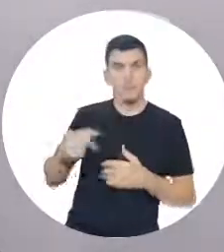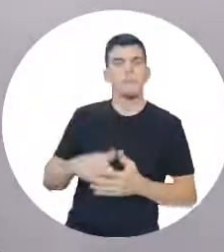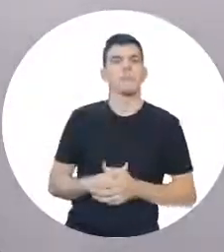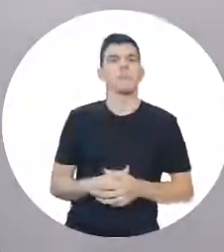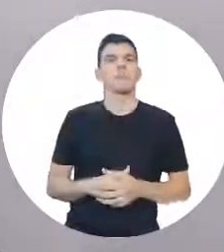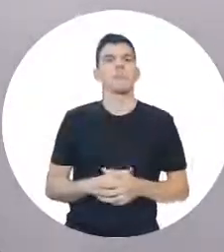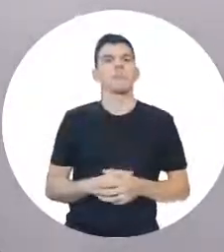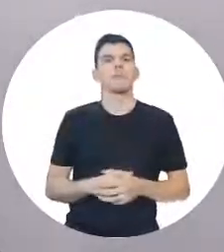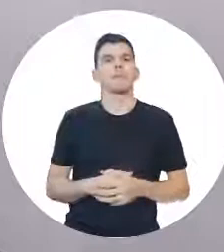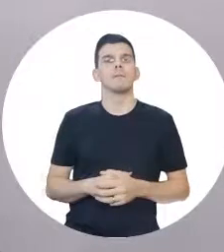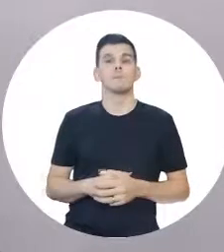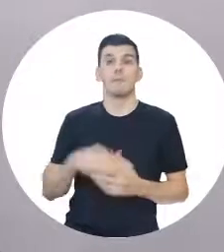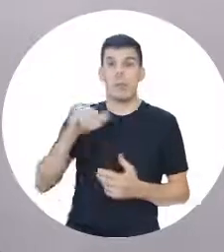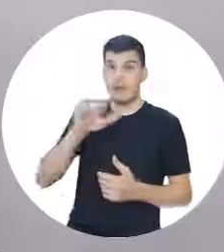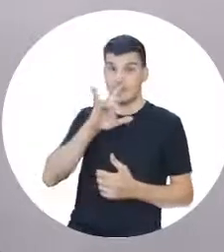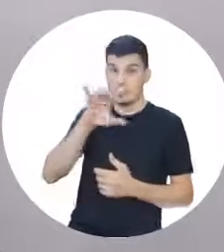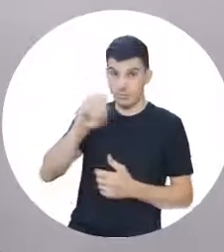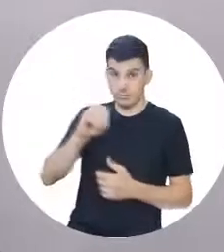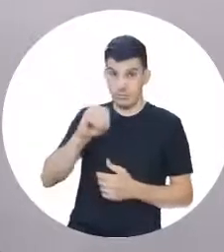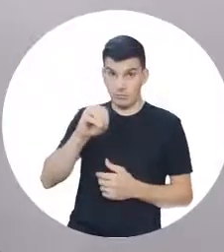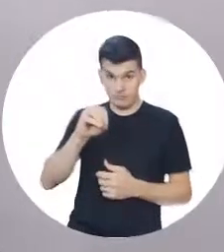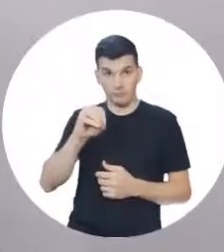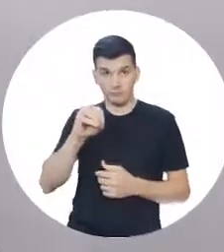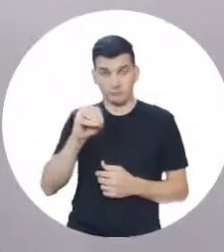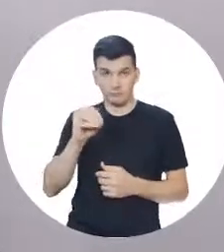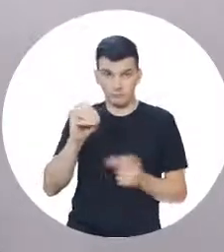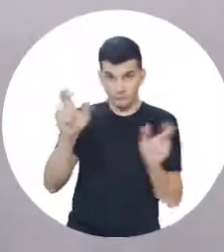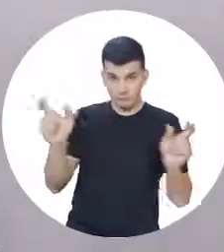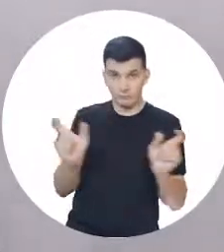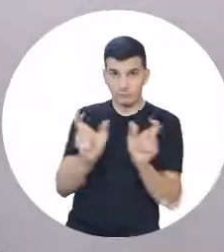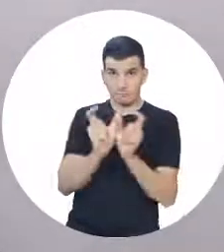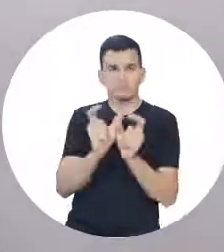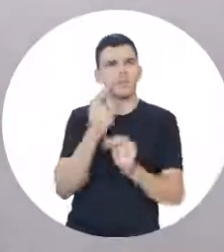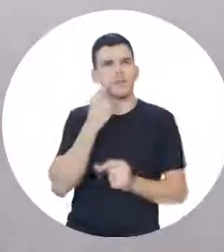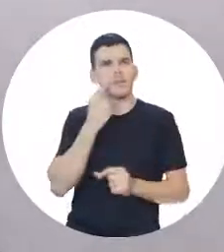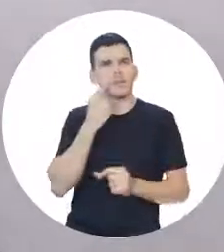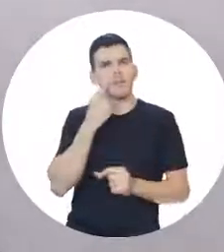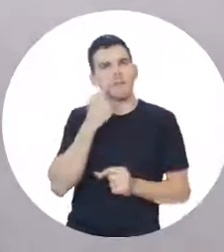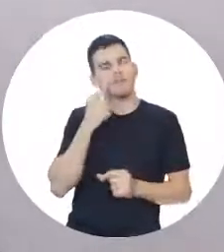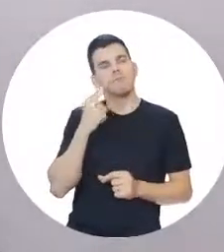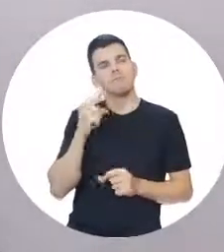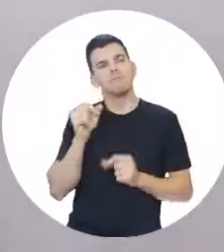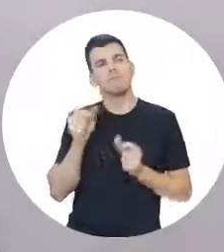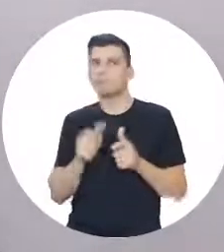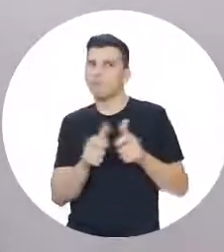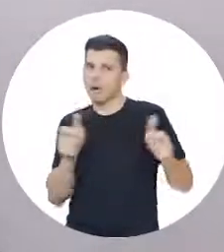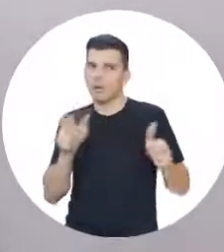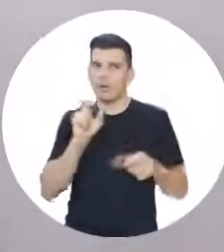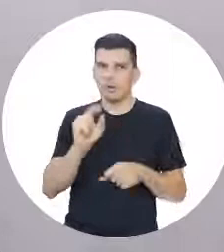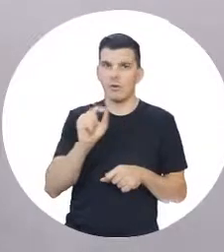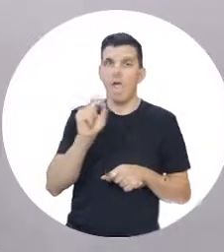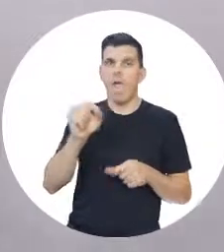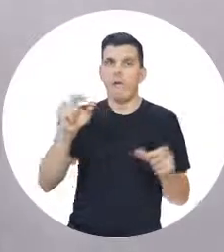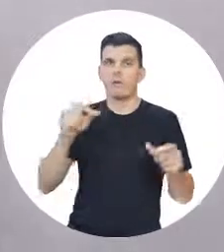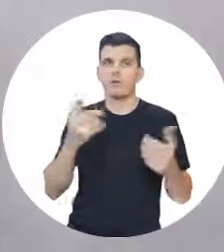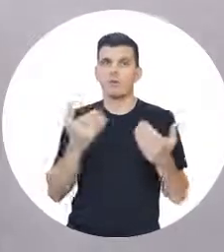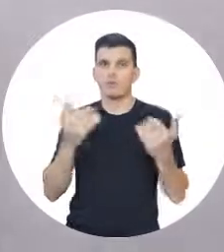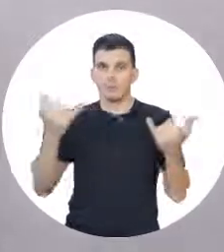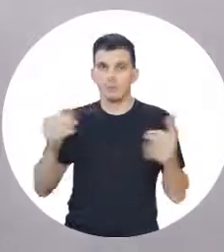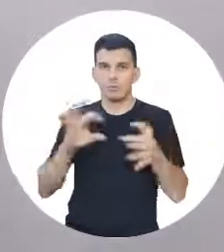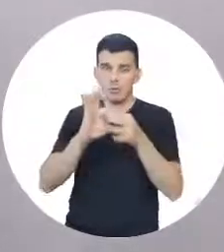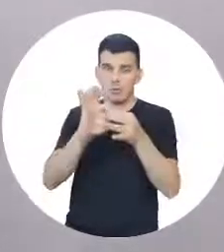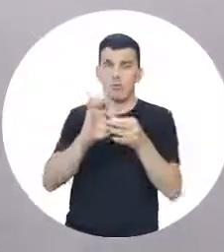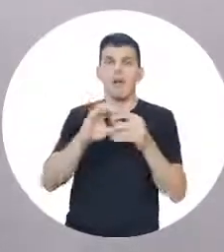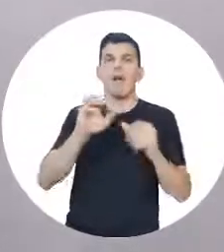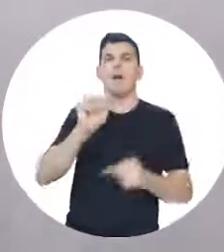Ok? Ácidos são derivados de óxidos ácidos. Então, geralmente, esses óxidos ácidos são